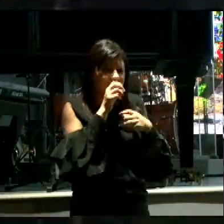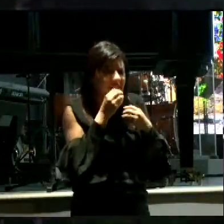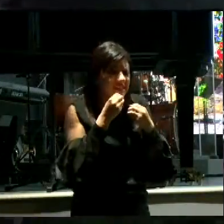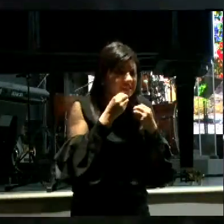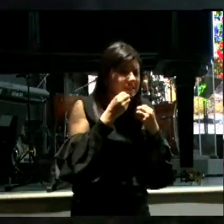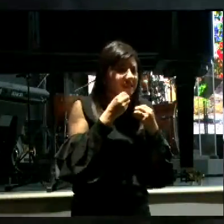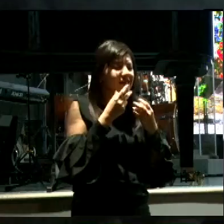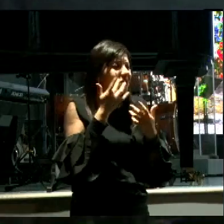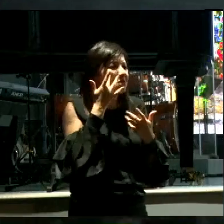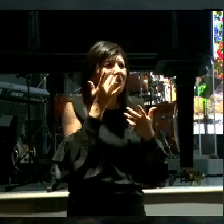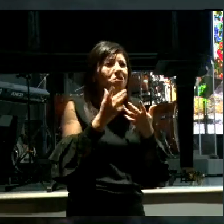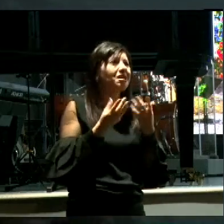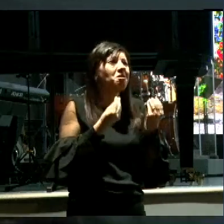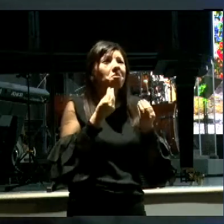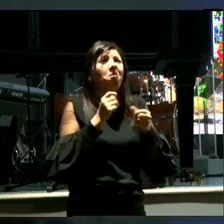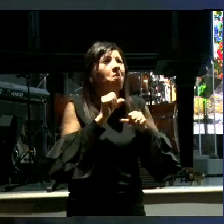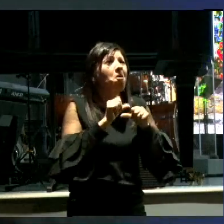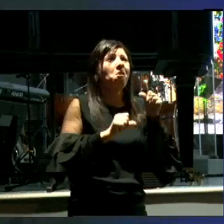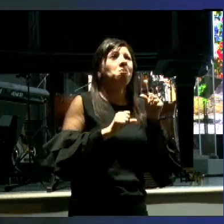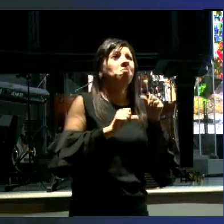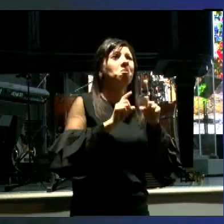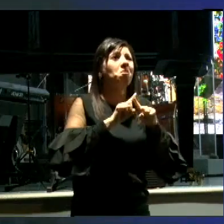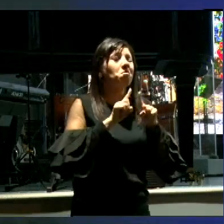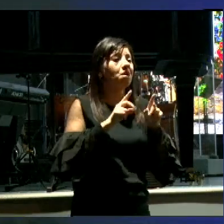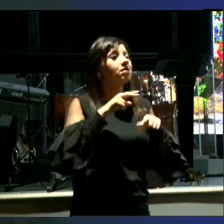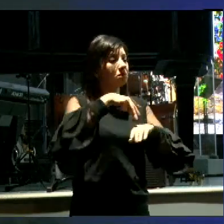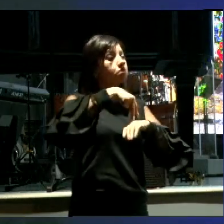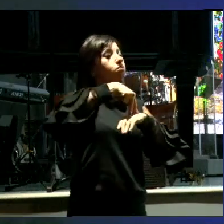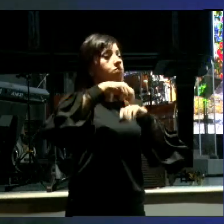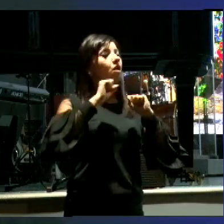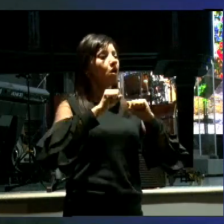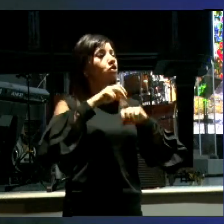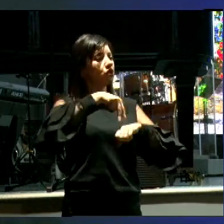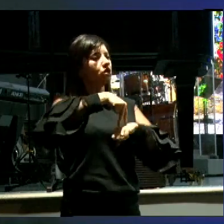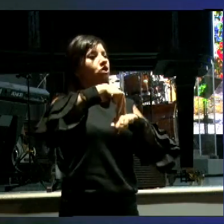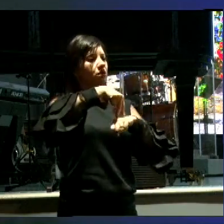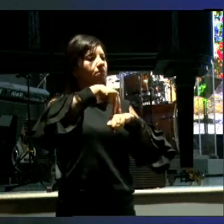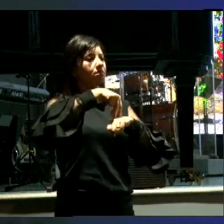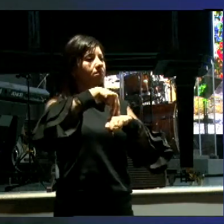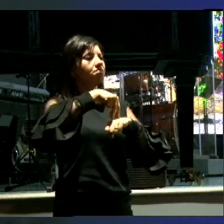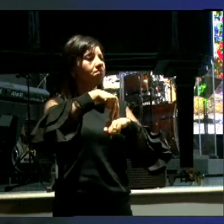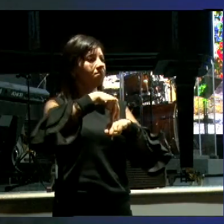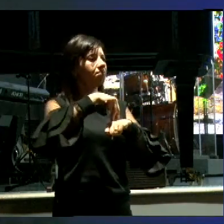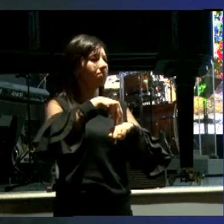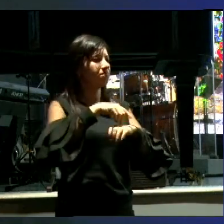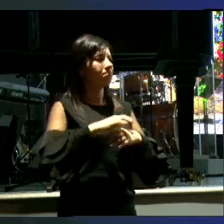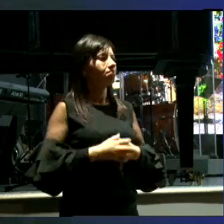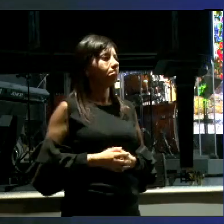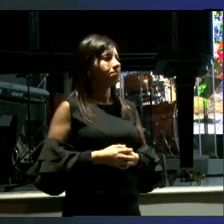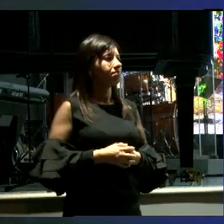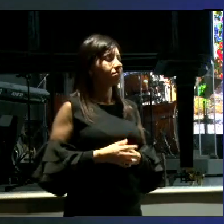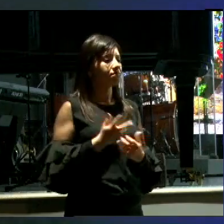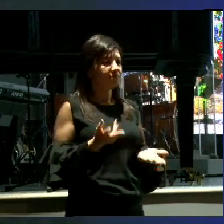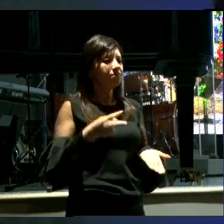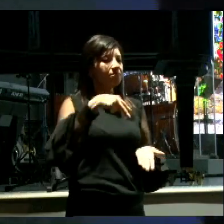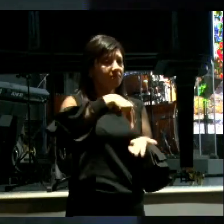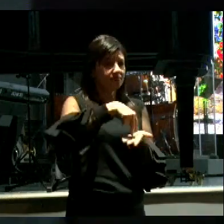eu nem sei por que, que eu faço isso. Quando eu vejo, eu já fiz. Que era assim comigo. Quando eu vi, eu já